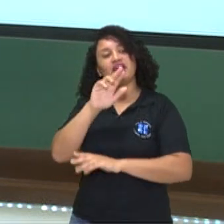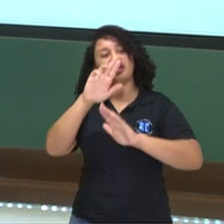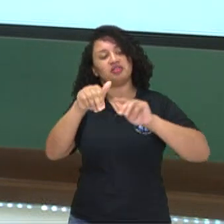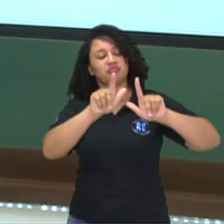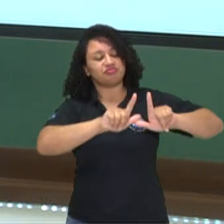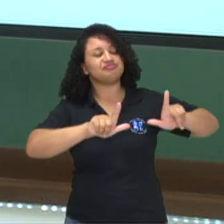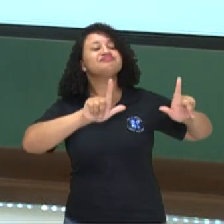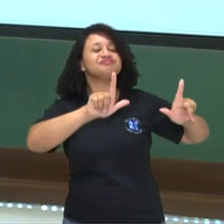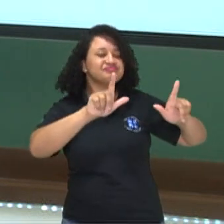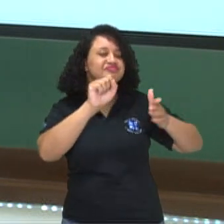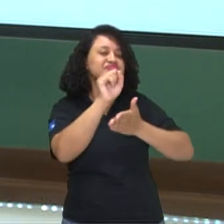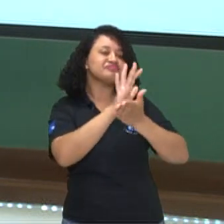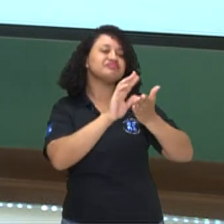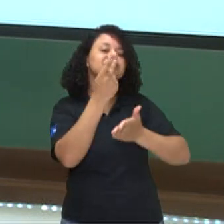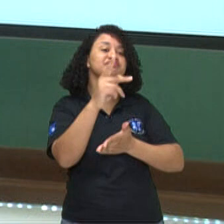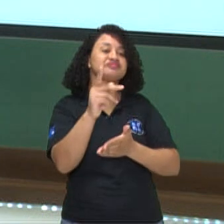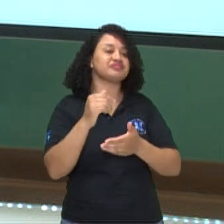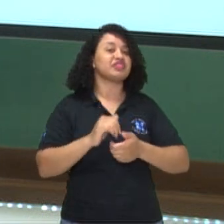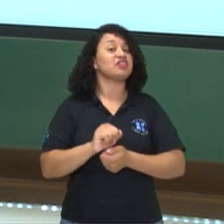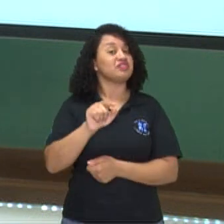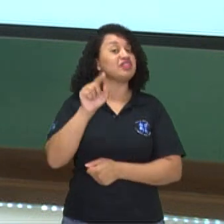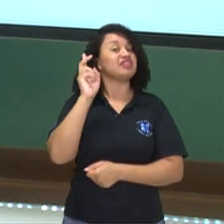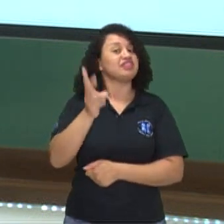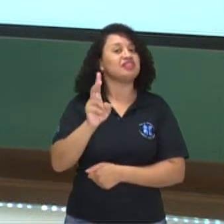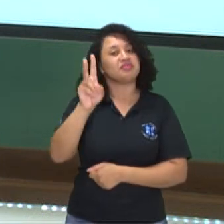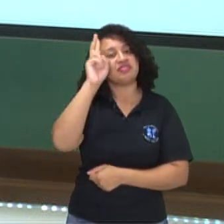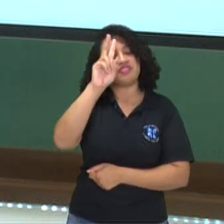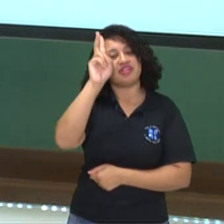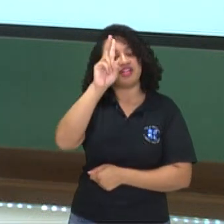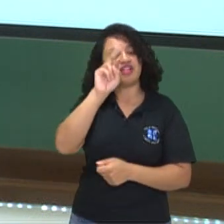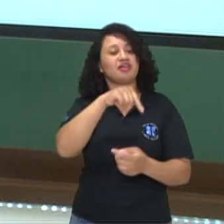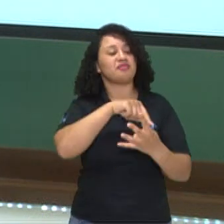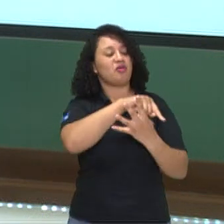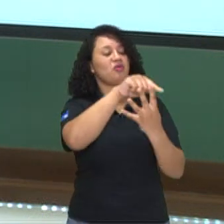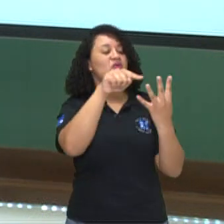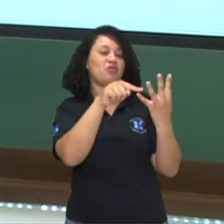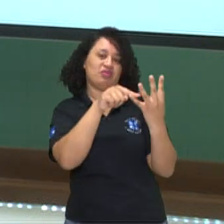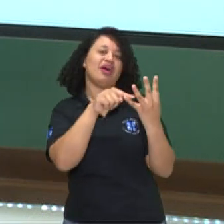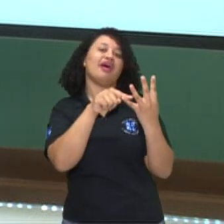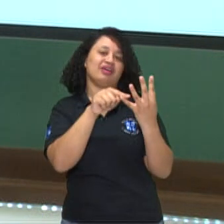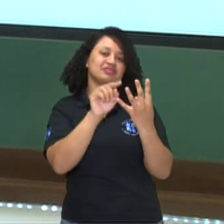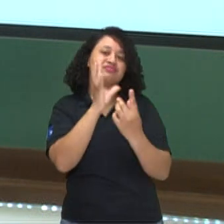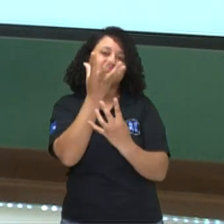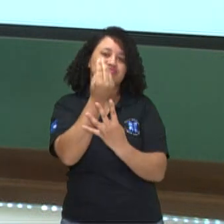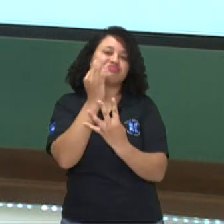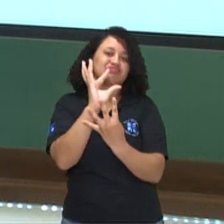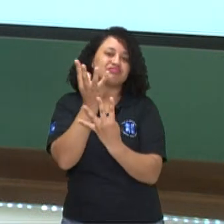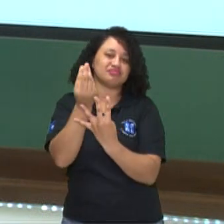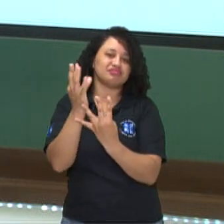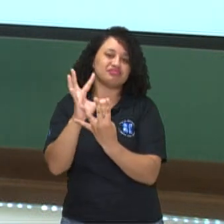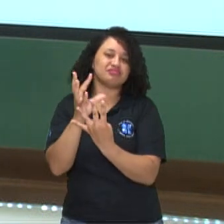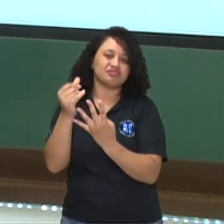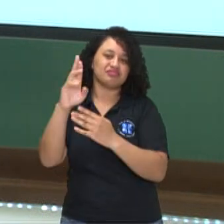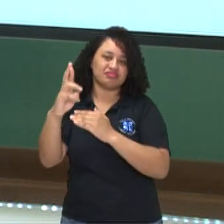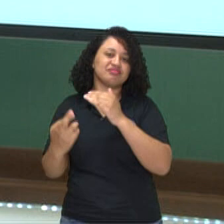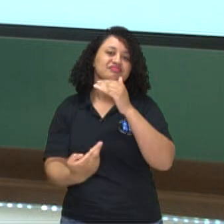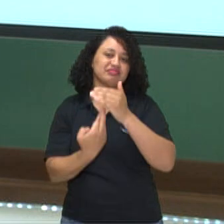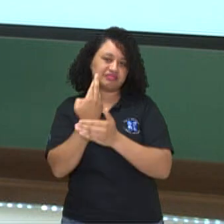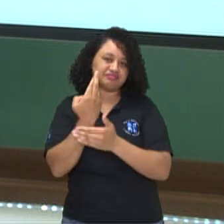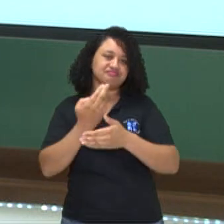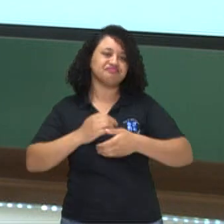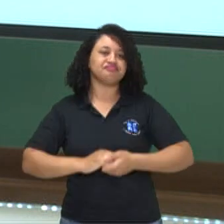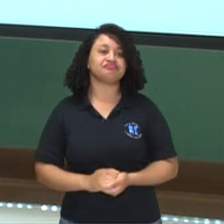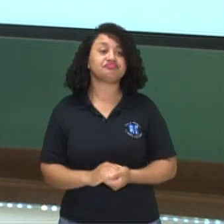aqui as tartarugas ninjas e você não vai mais esquecer desse quarteto renascentista, né? E aqui